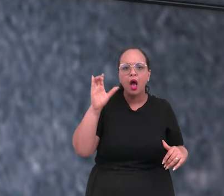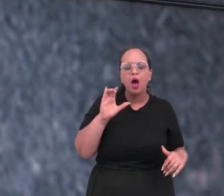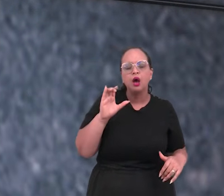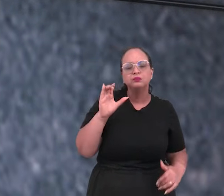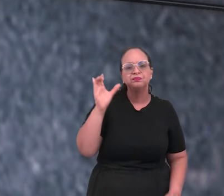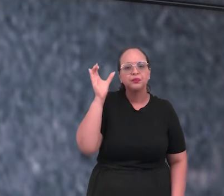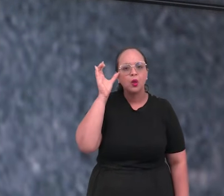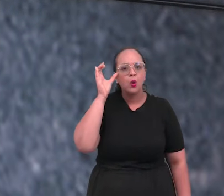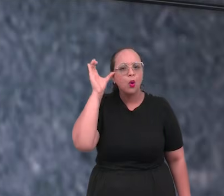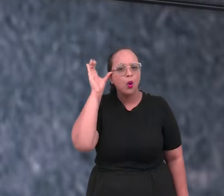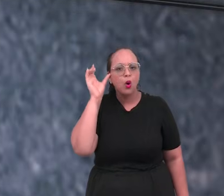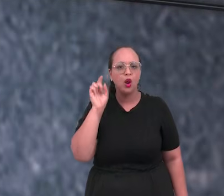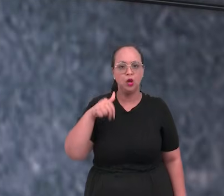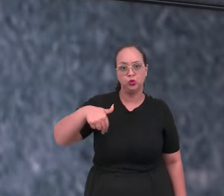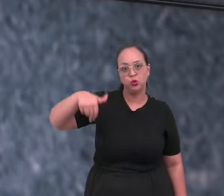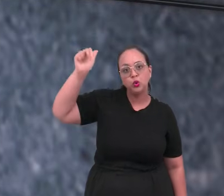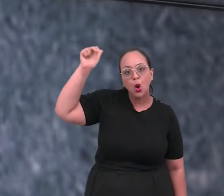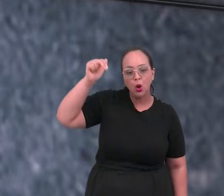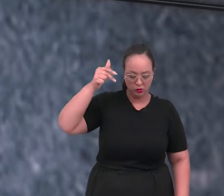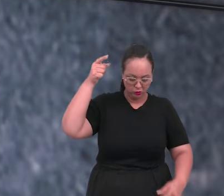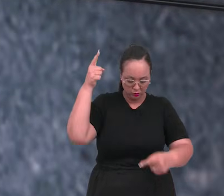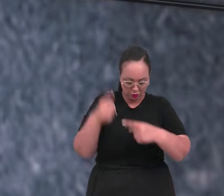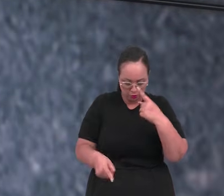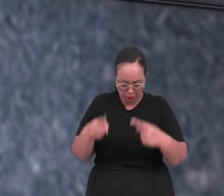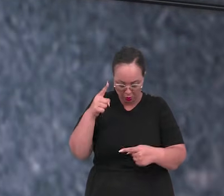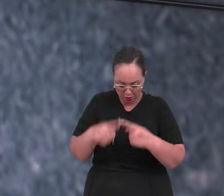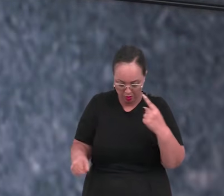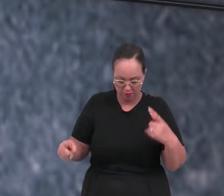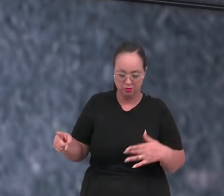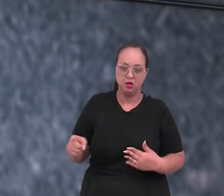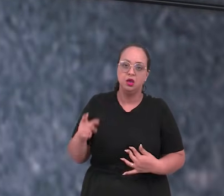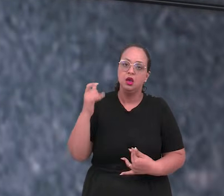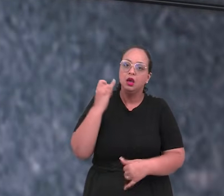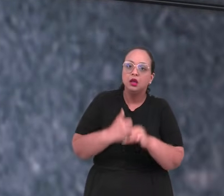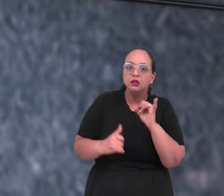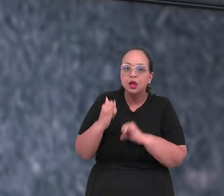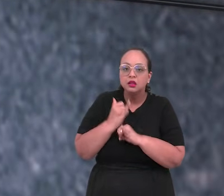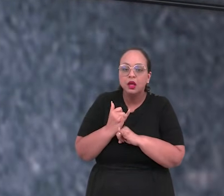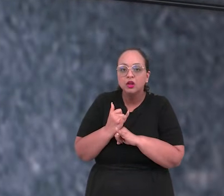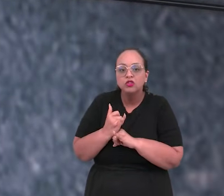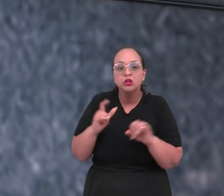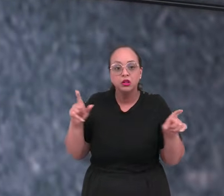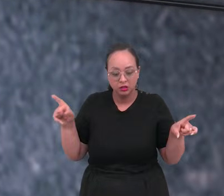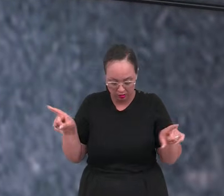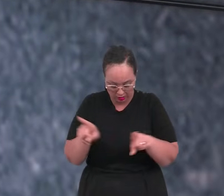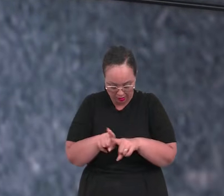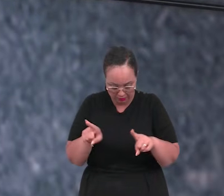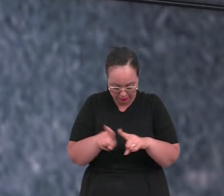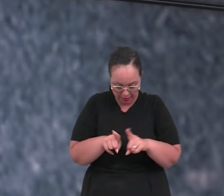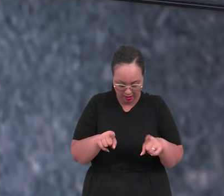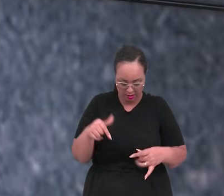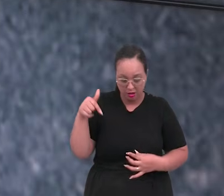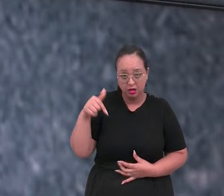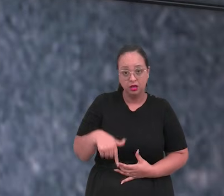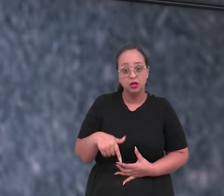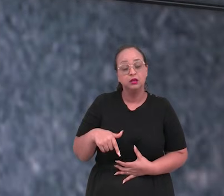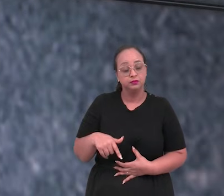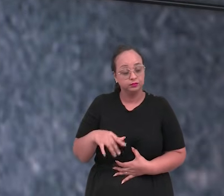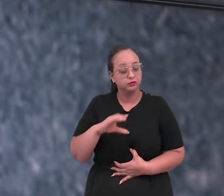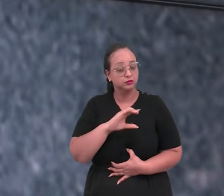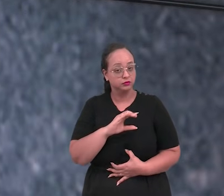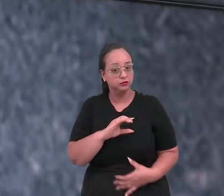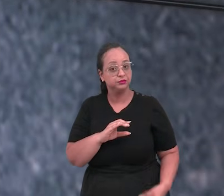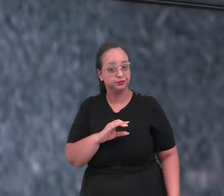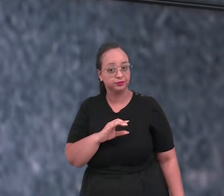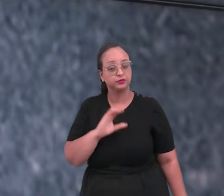que controla a internet, restringe o acesso da população à informação, inclusive ao cristianismo, né, que é combatido na